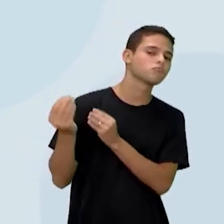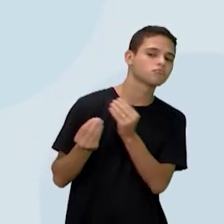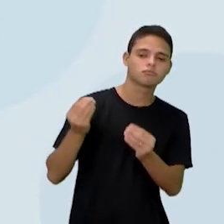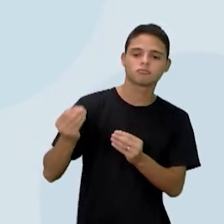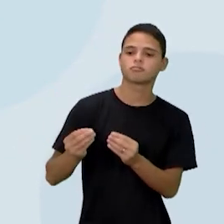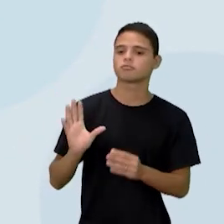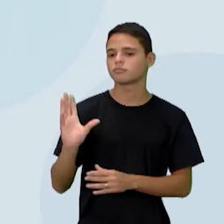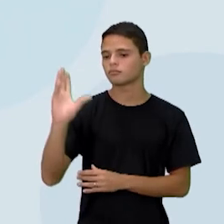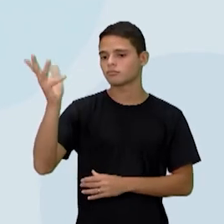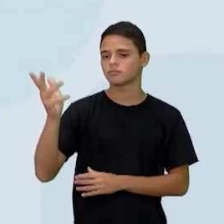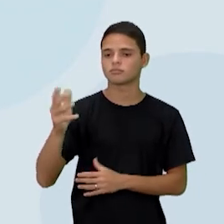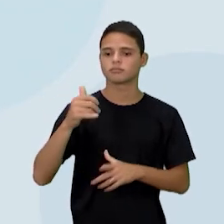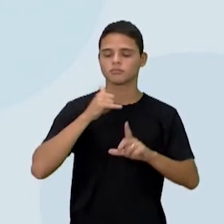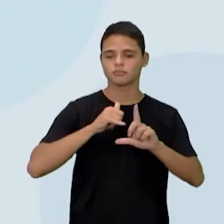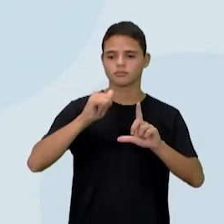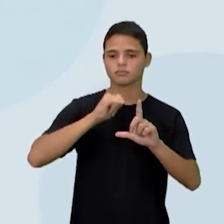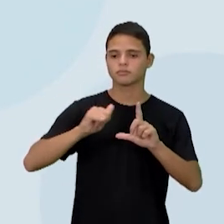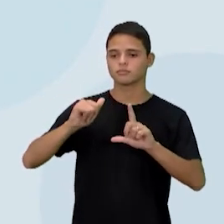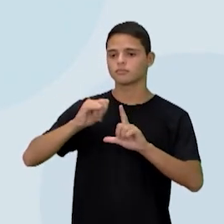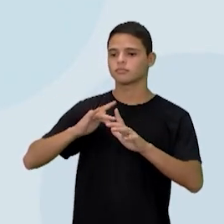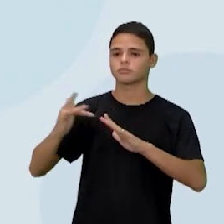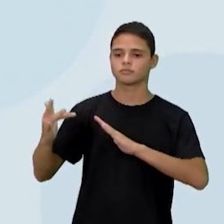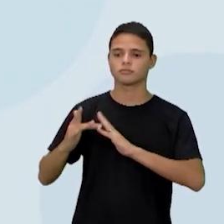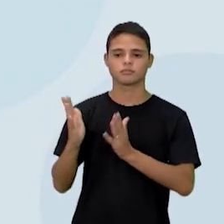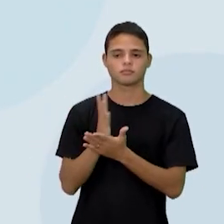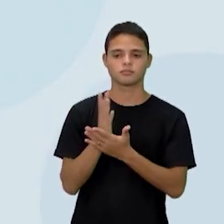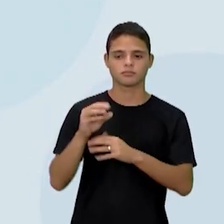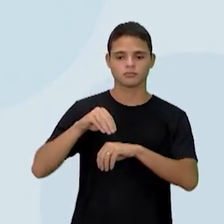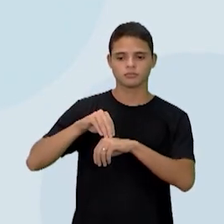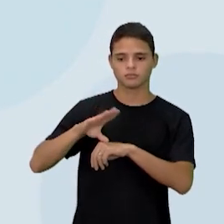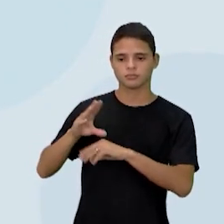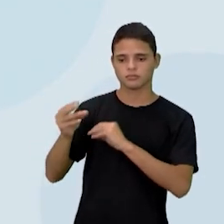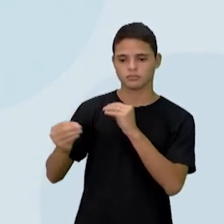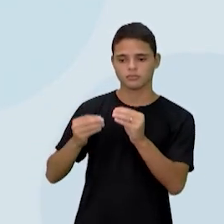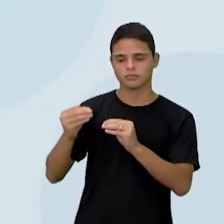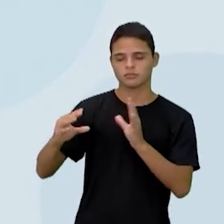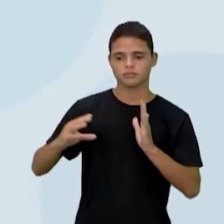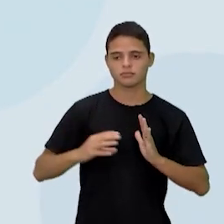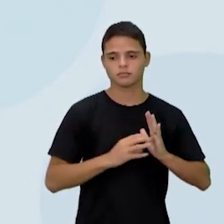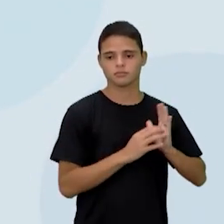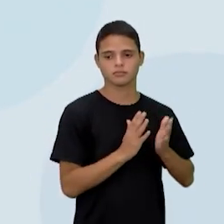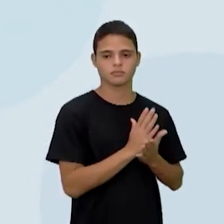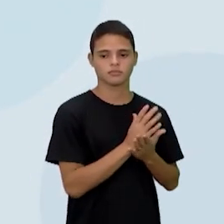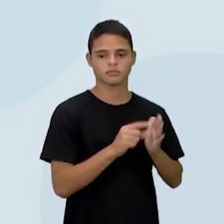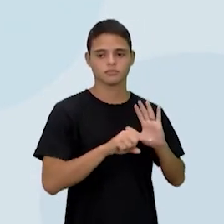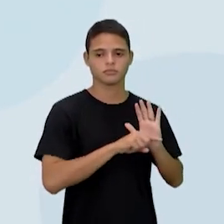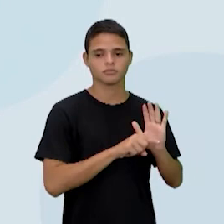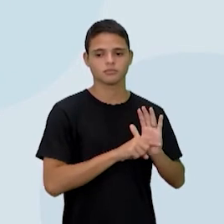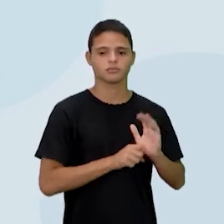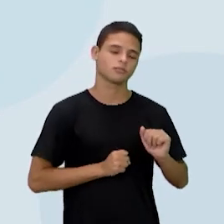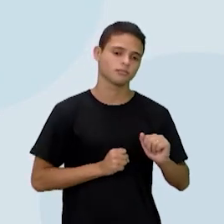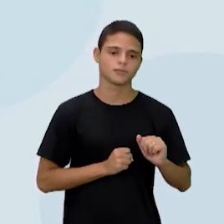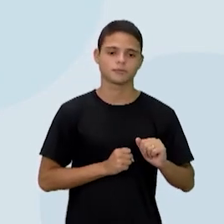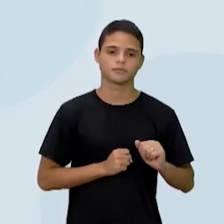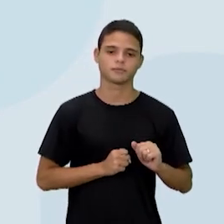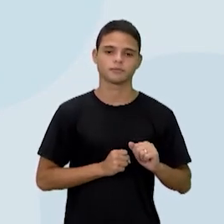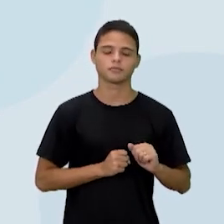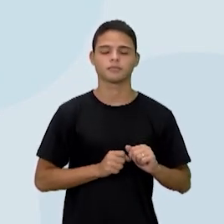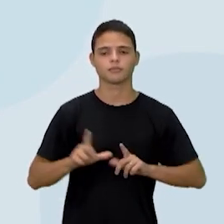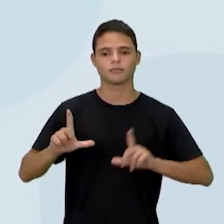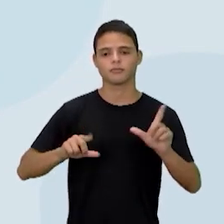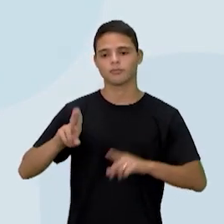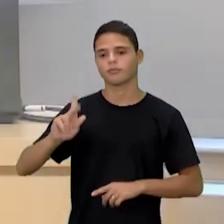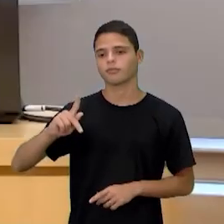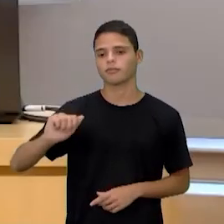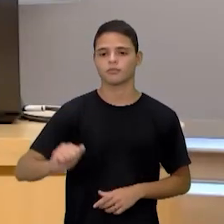as propagandas nas redes sociais e deu dicas de como barrar seus possíveis efeitos negativos. Bruna de Zeró, para a Rádio